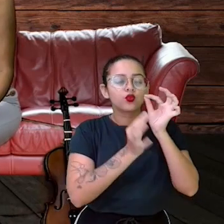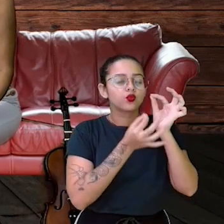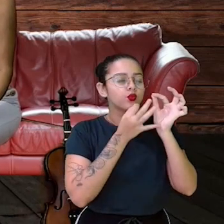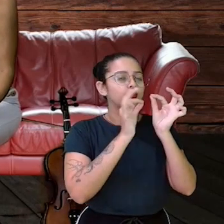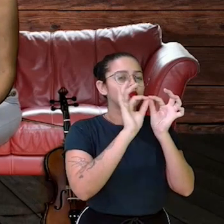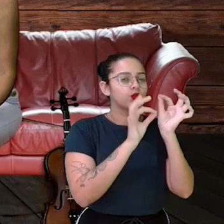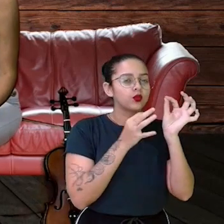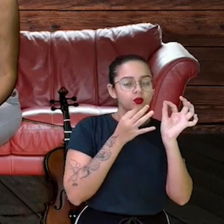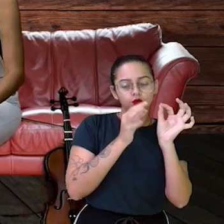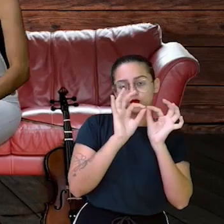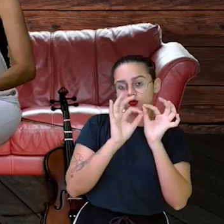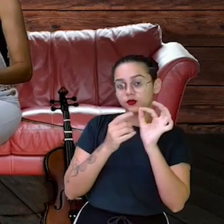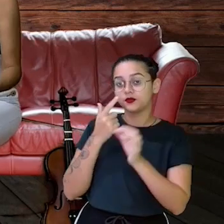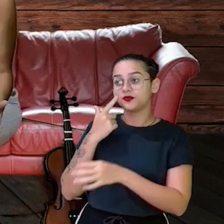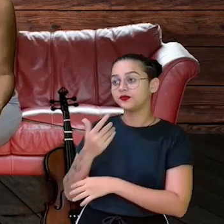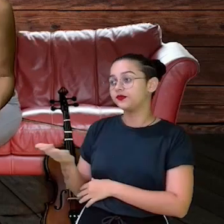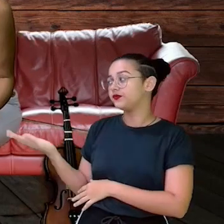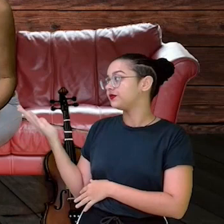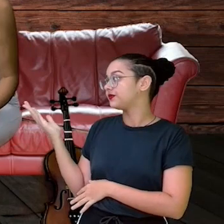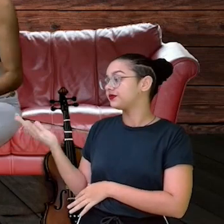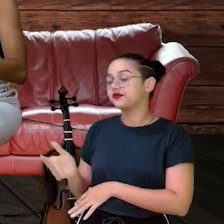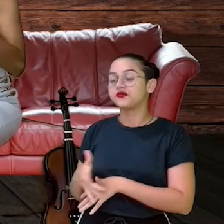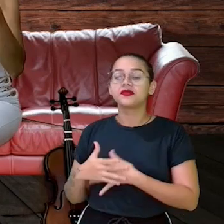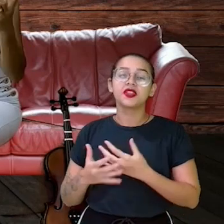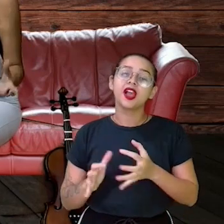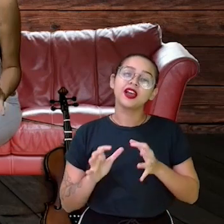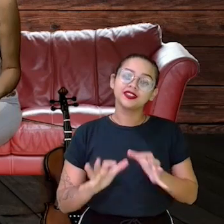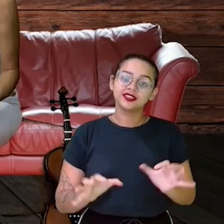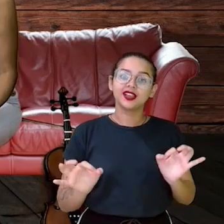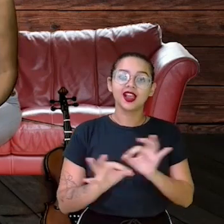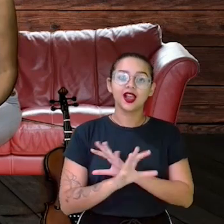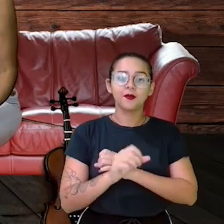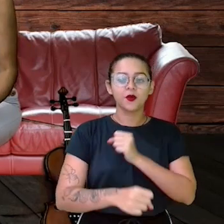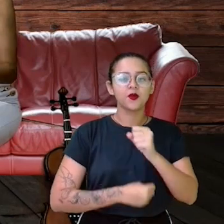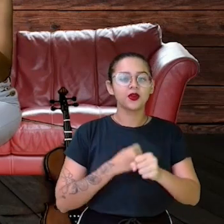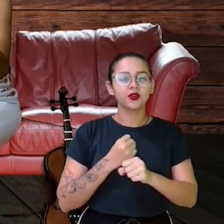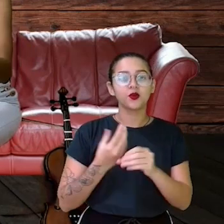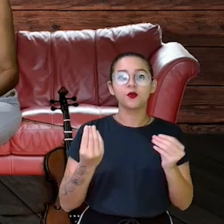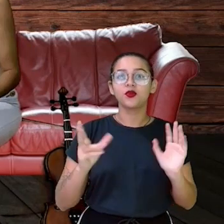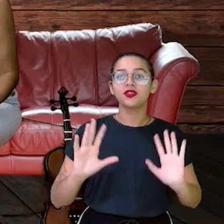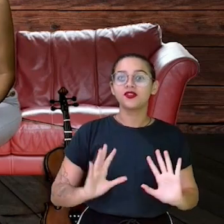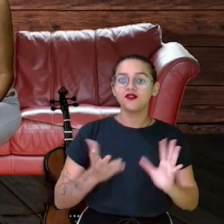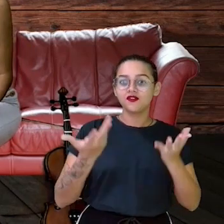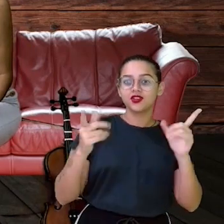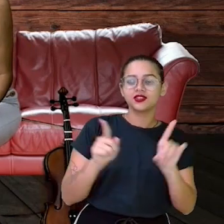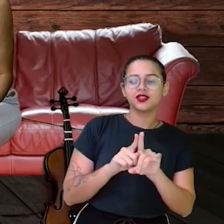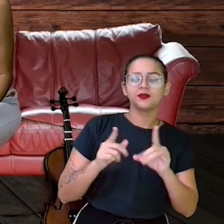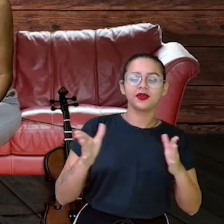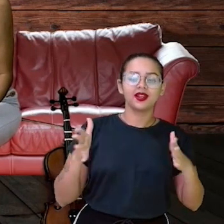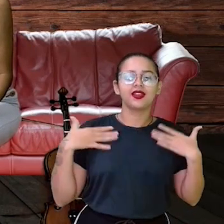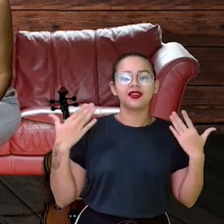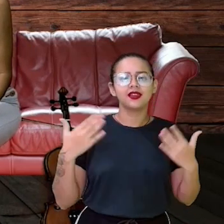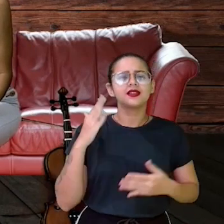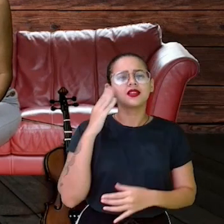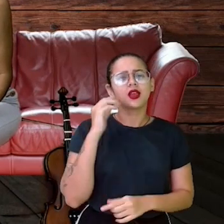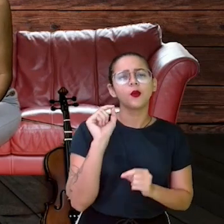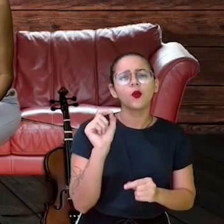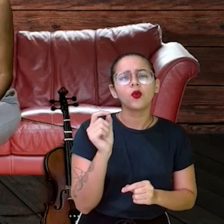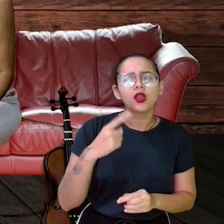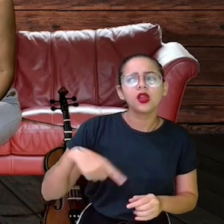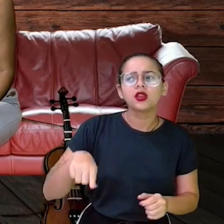eles se despedem do ano assim, com muita festa, com muita alegria. Sabe o que é que eles costumam fazer no final do